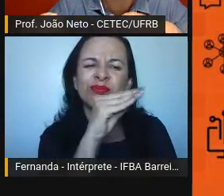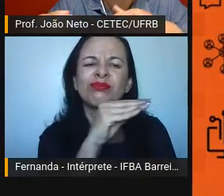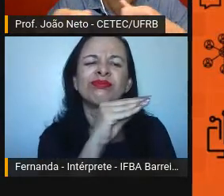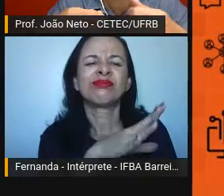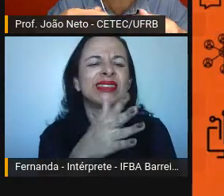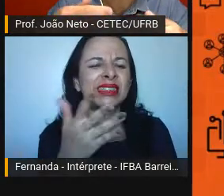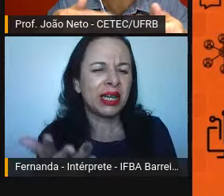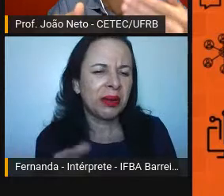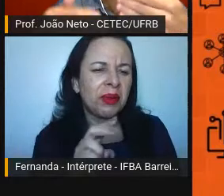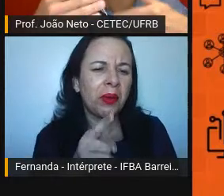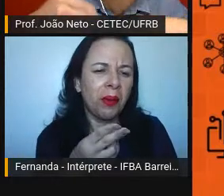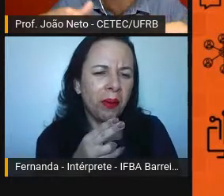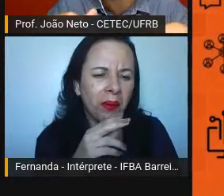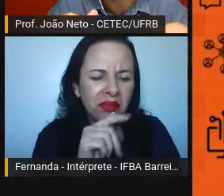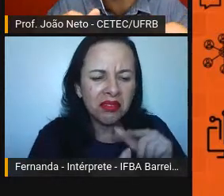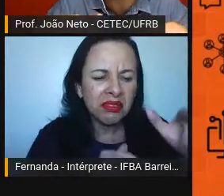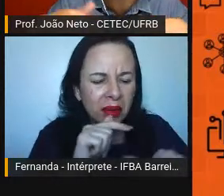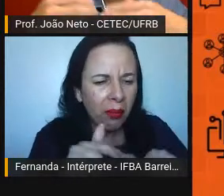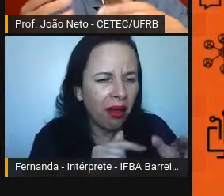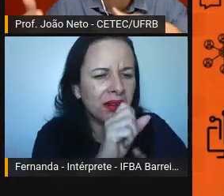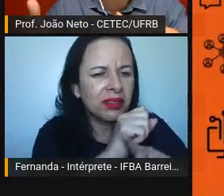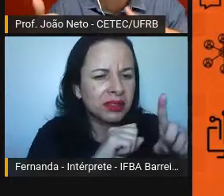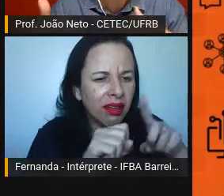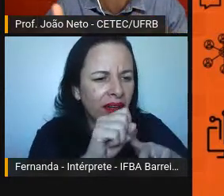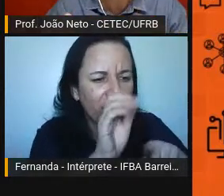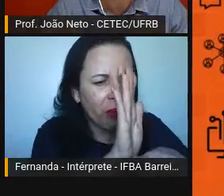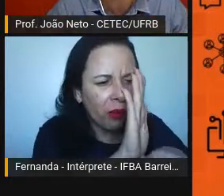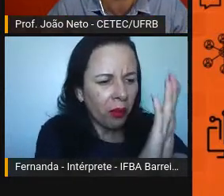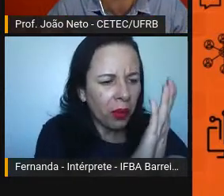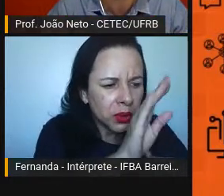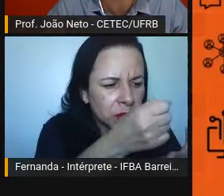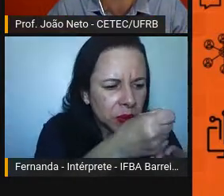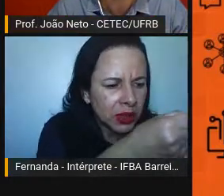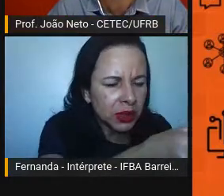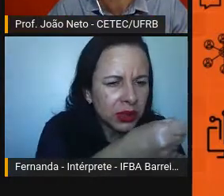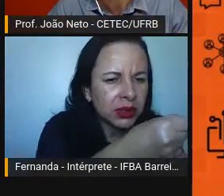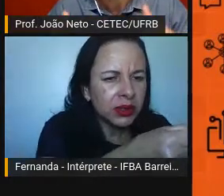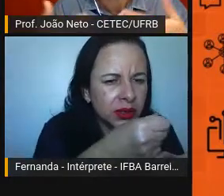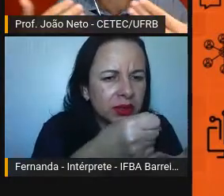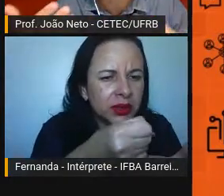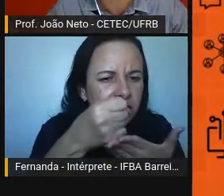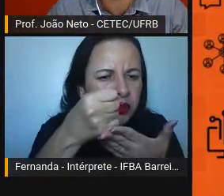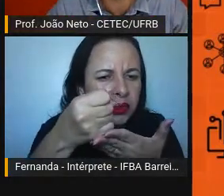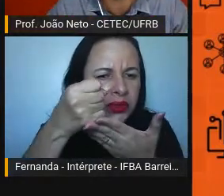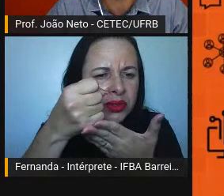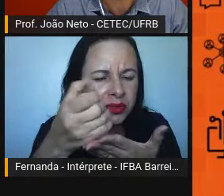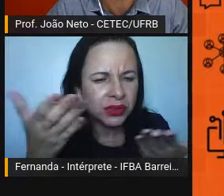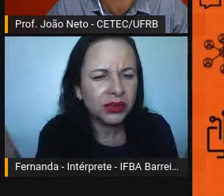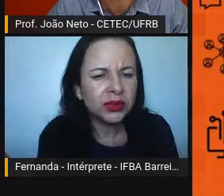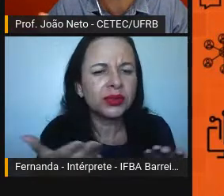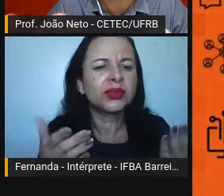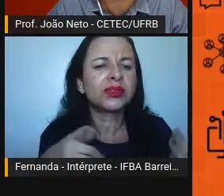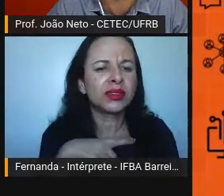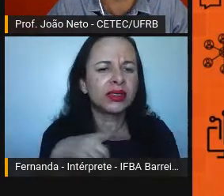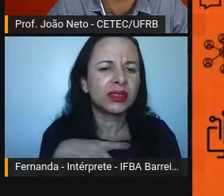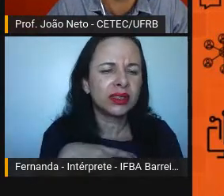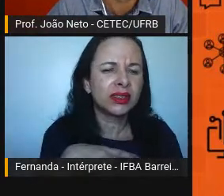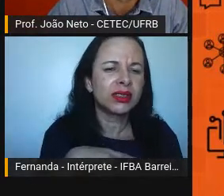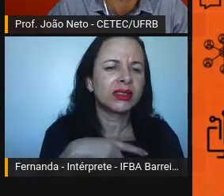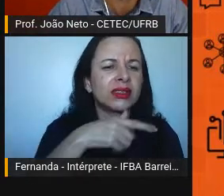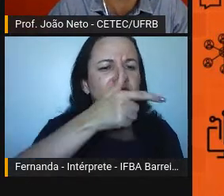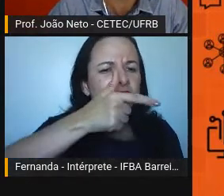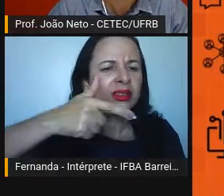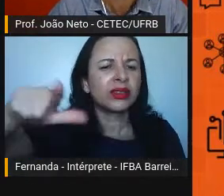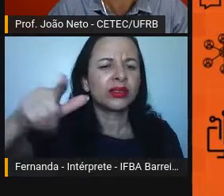assistencialismo de precisar de ajuda necessidade de necessidade da ajuda a nos outros cidadãos ou